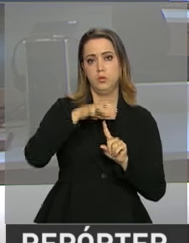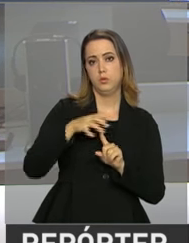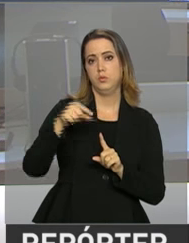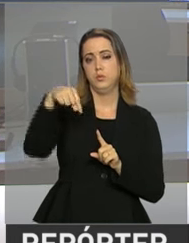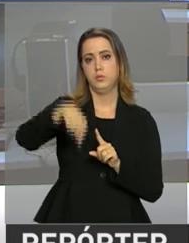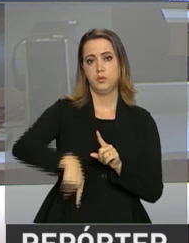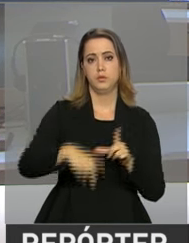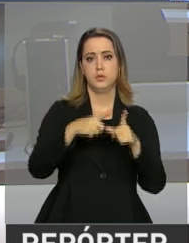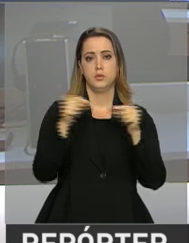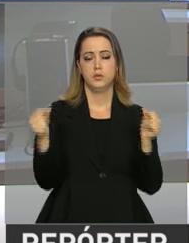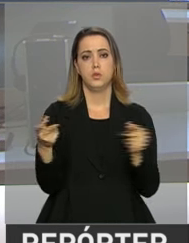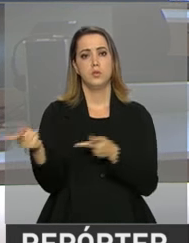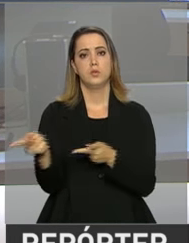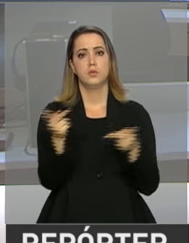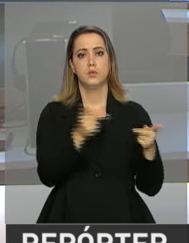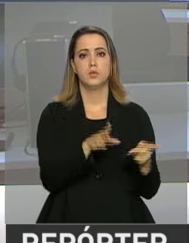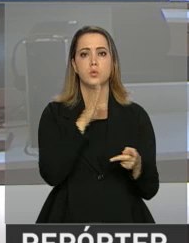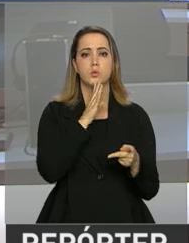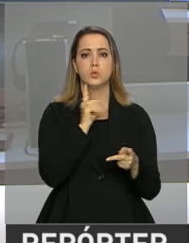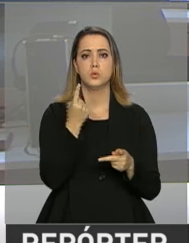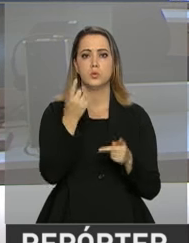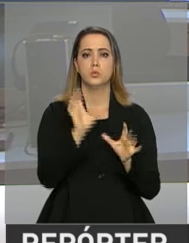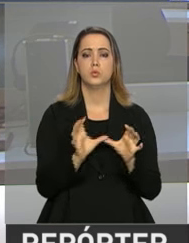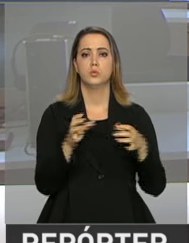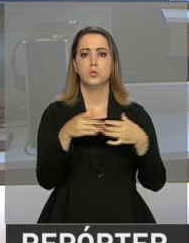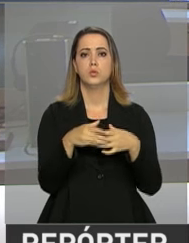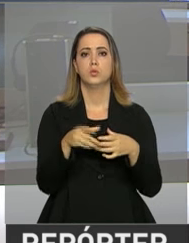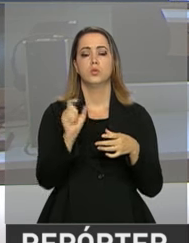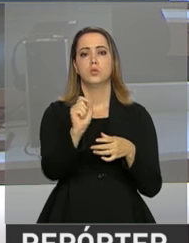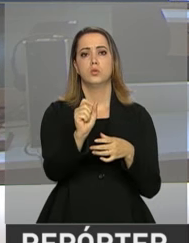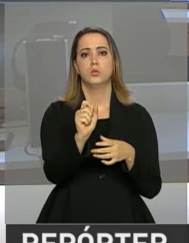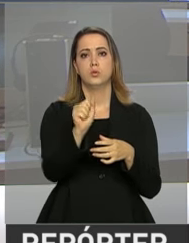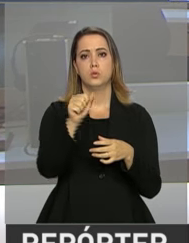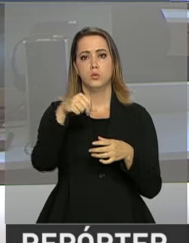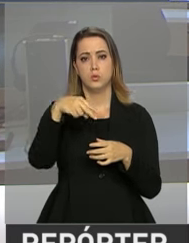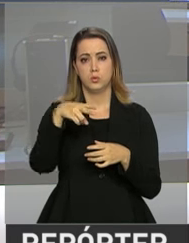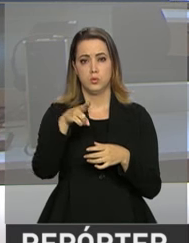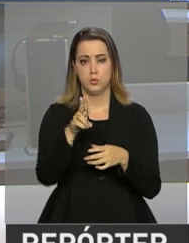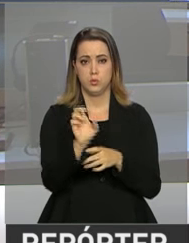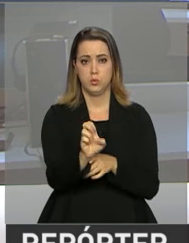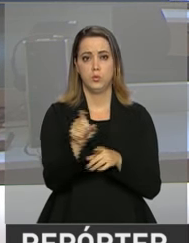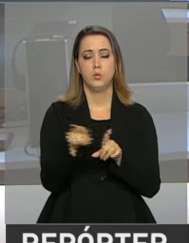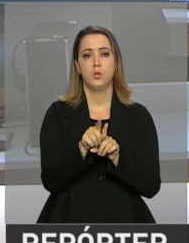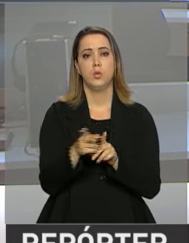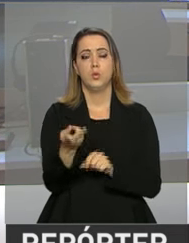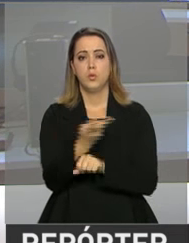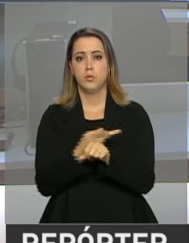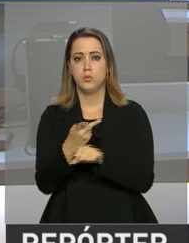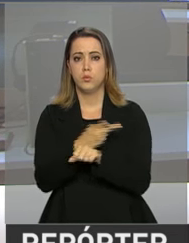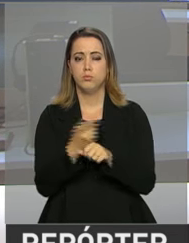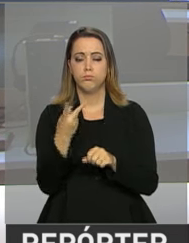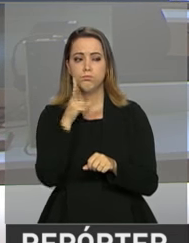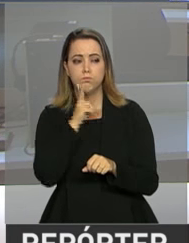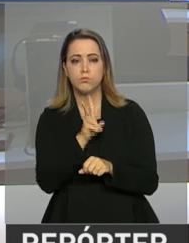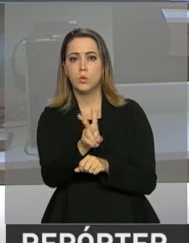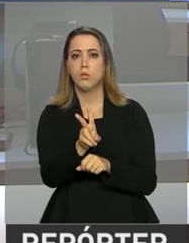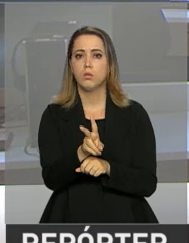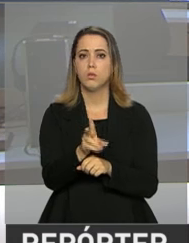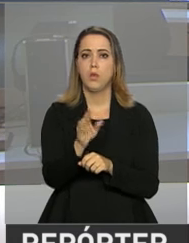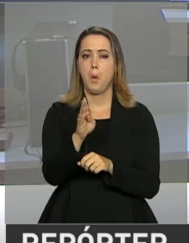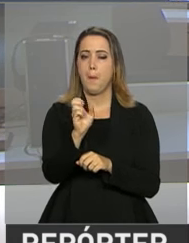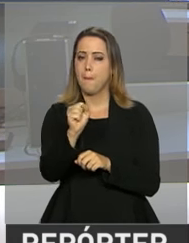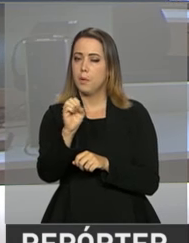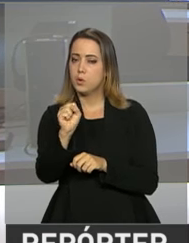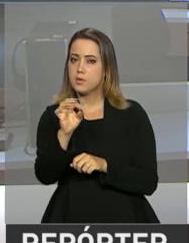visitante vai conhecer um pouco da Agência Espacial Brasileira, como o veículo de sondagem Booster 30. O Ministério da Ciência,